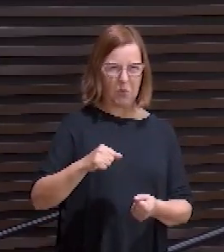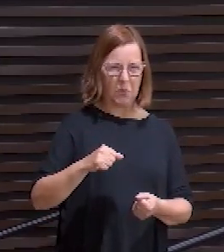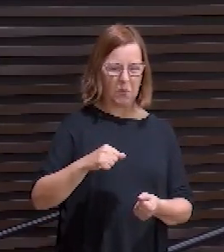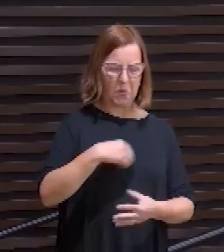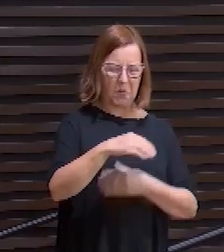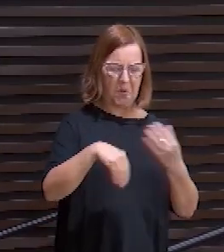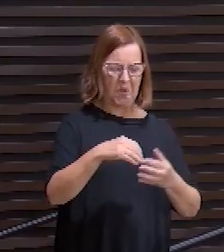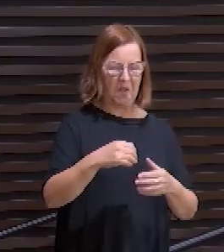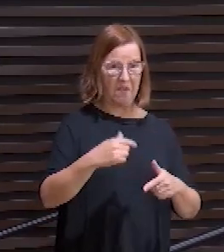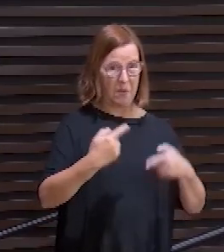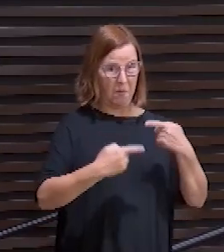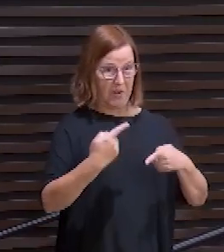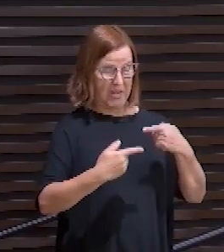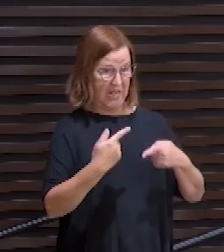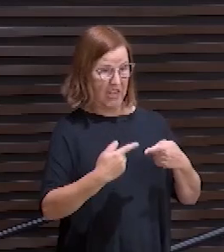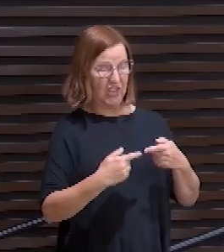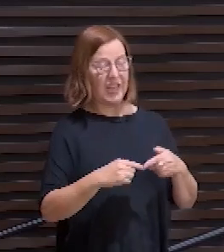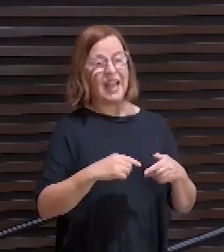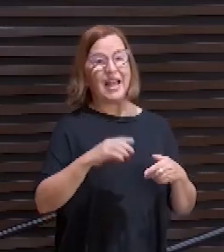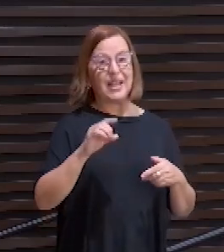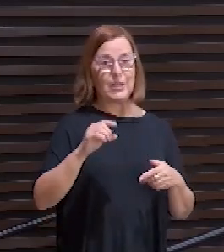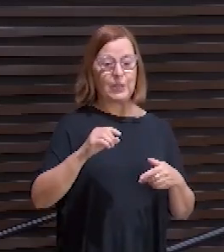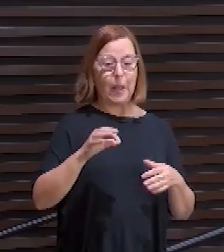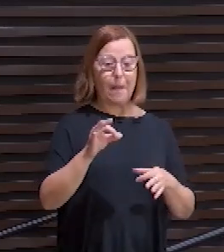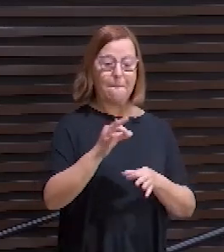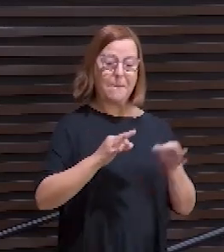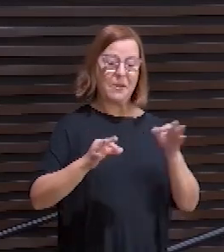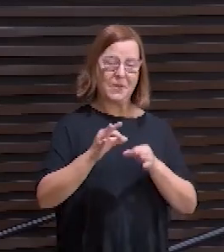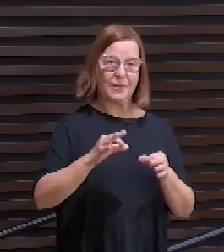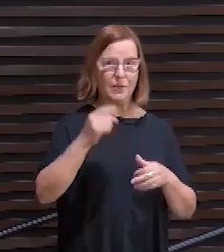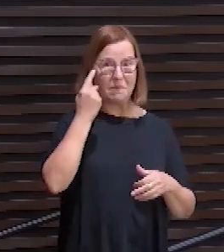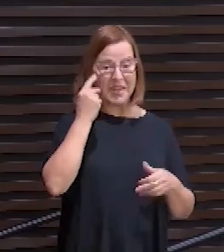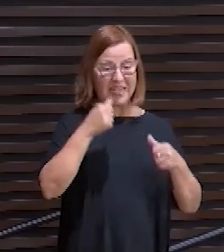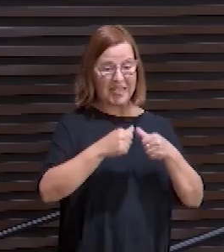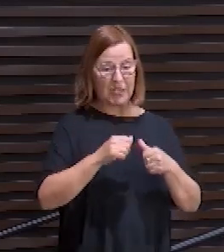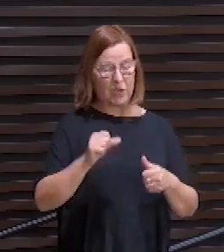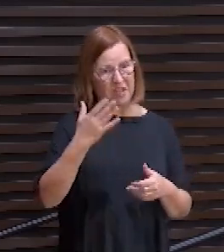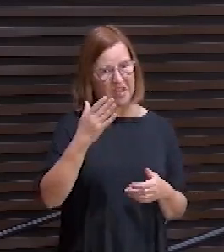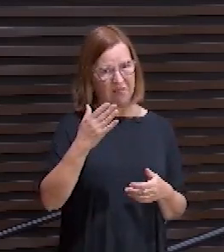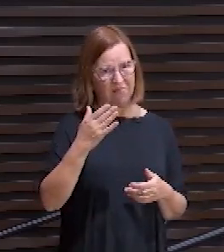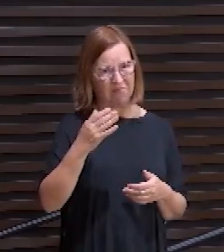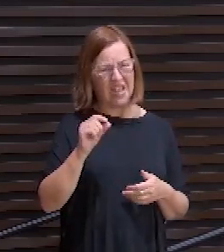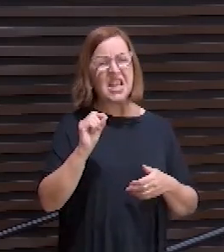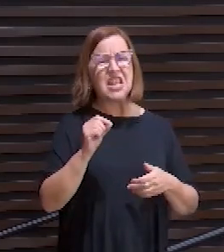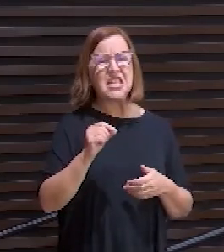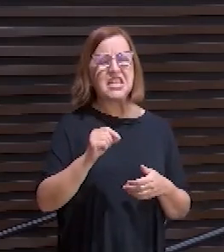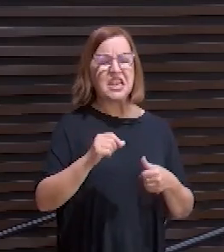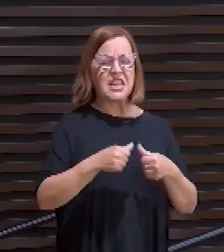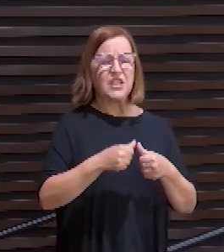que isso aconteça. Quem vai ser? Não sei, não me interessa, eu não preciso saber.